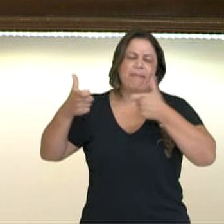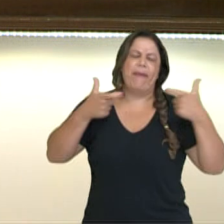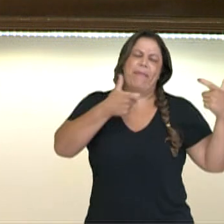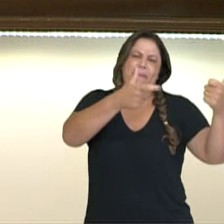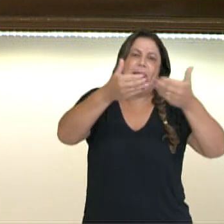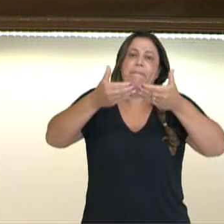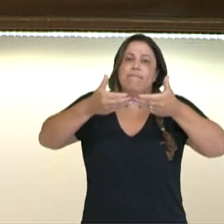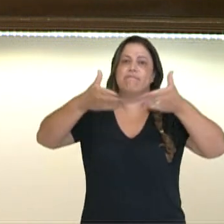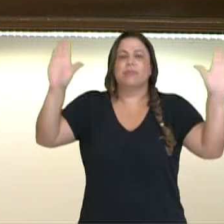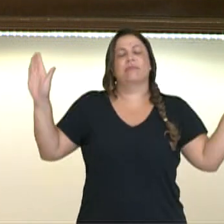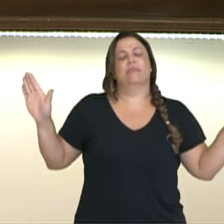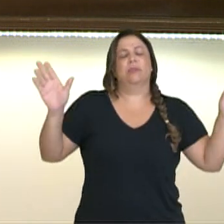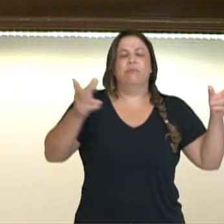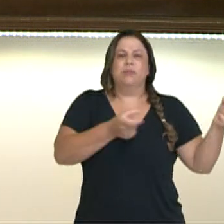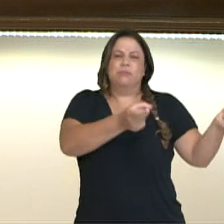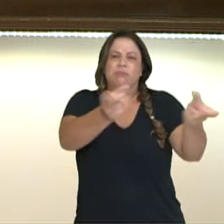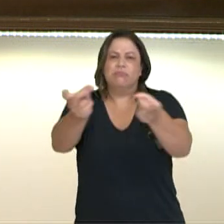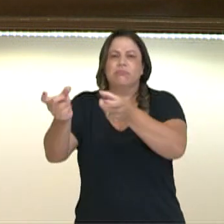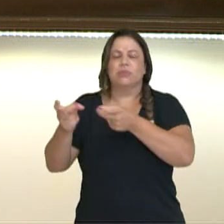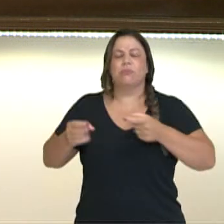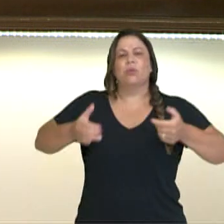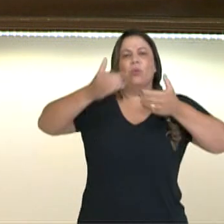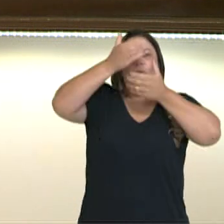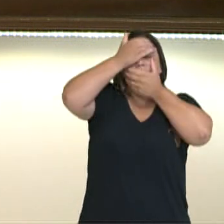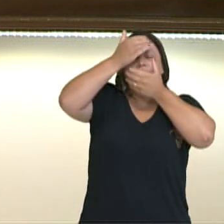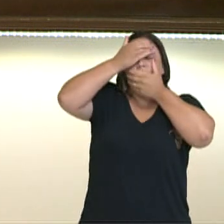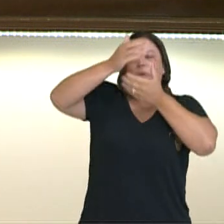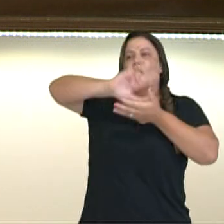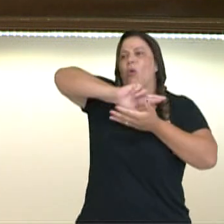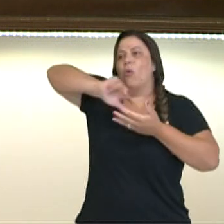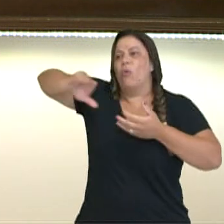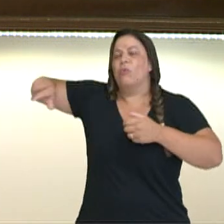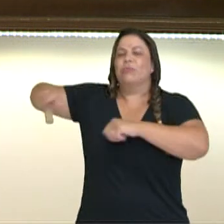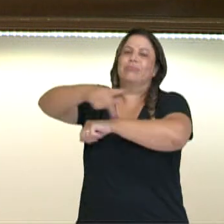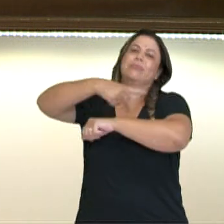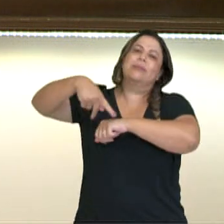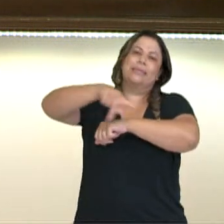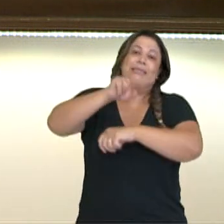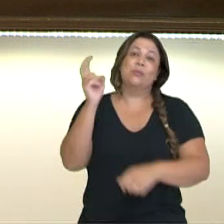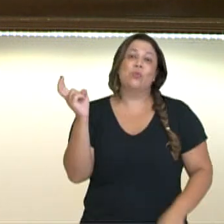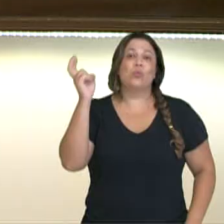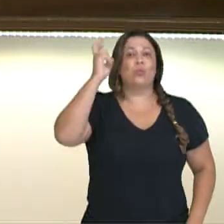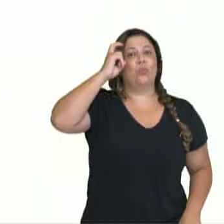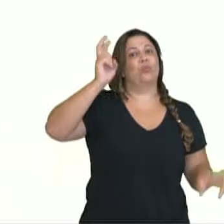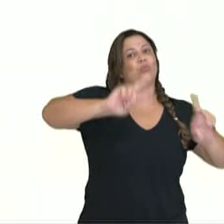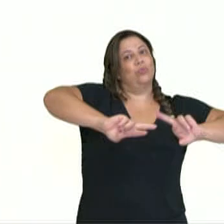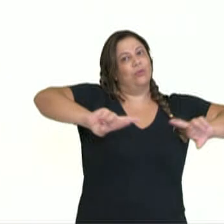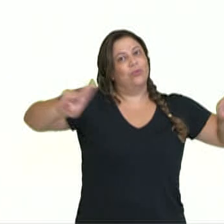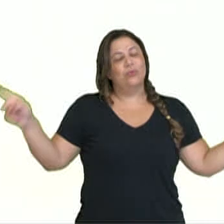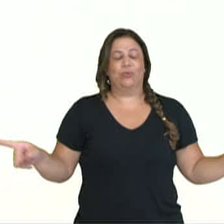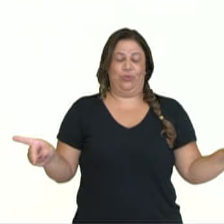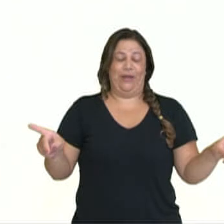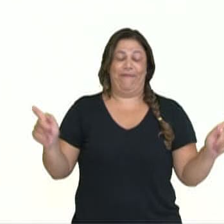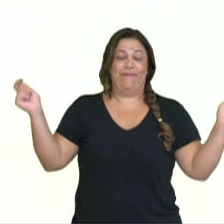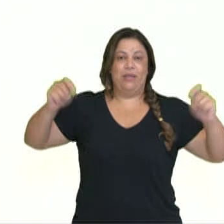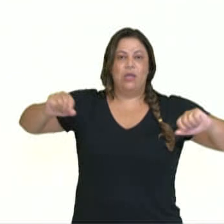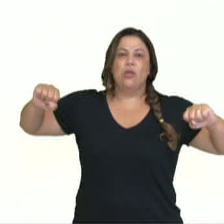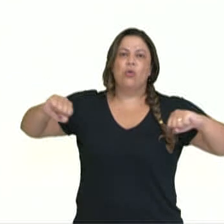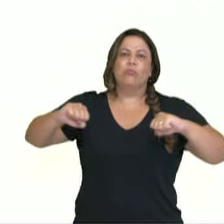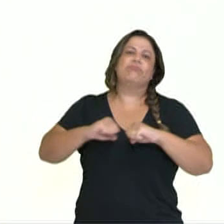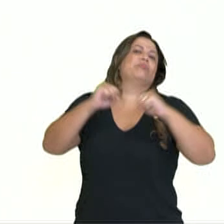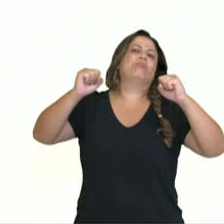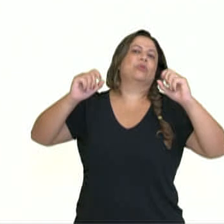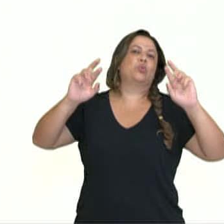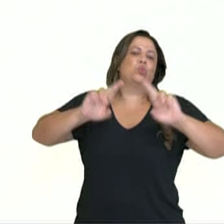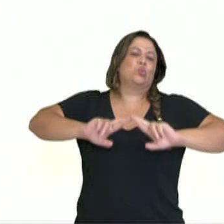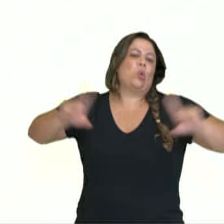para o comércio com o Oriente, com outros países, outras culturas. E o choque destas culturas, o choque de